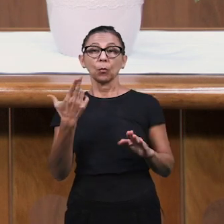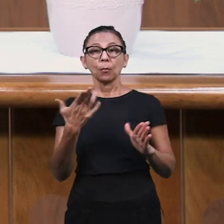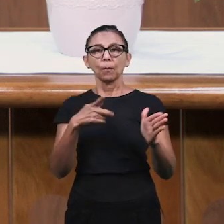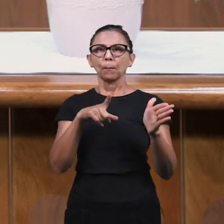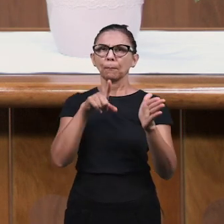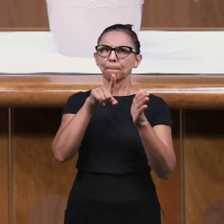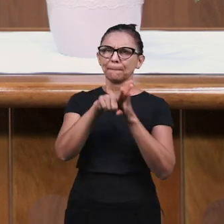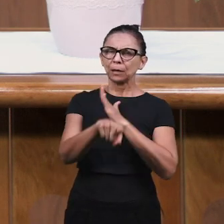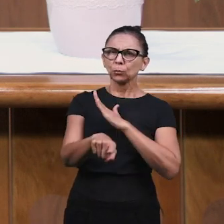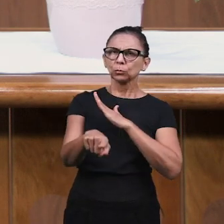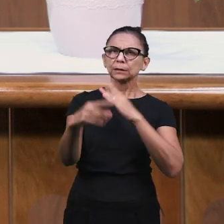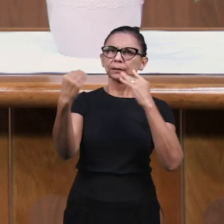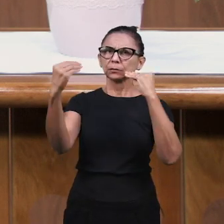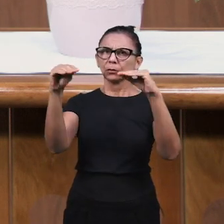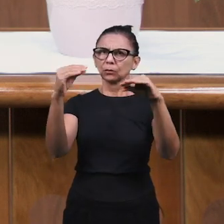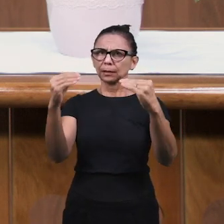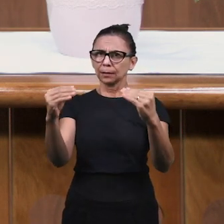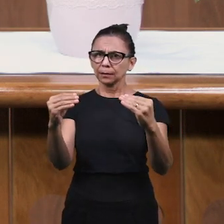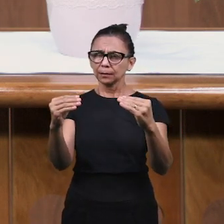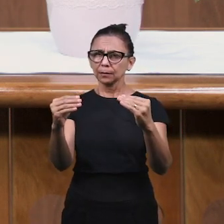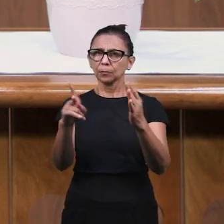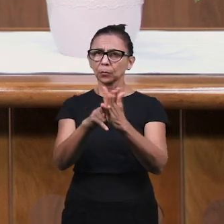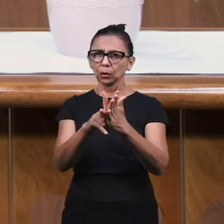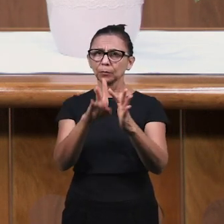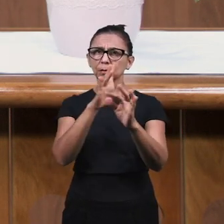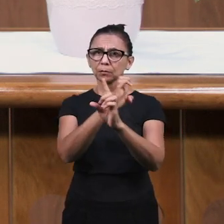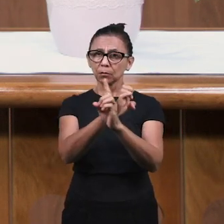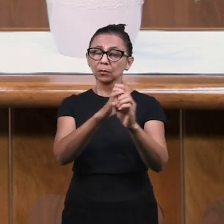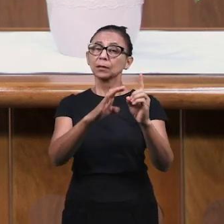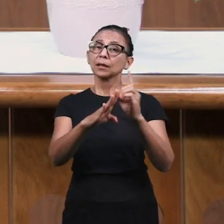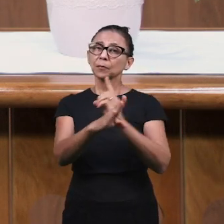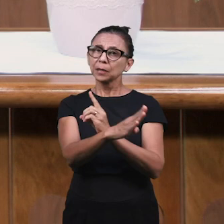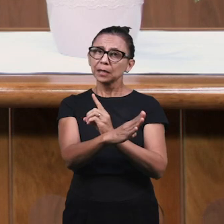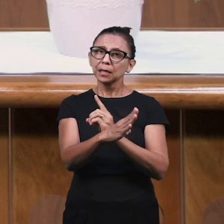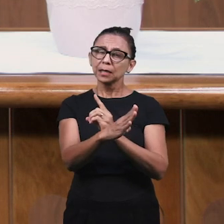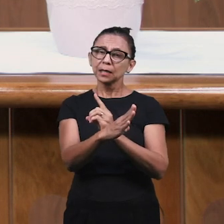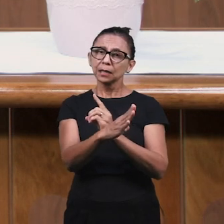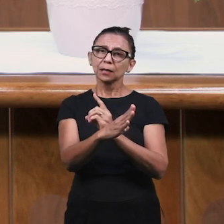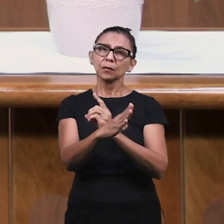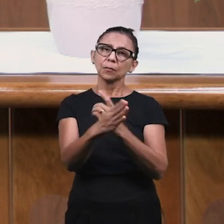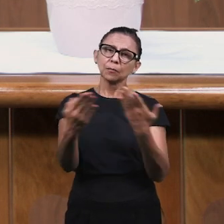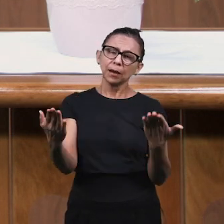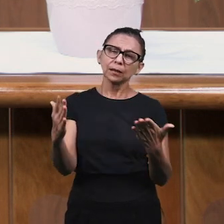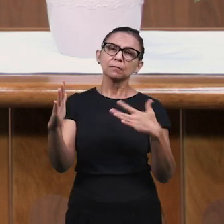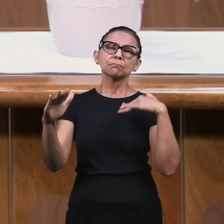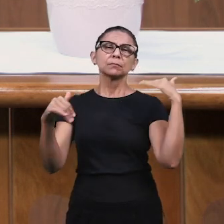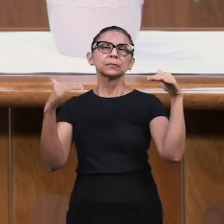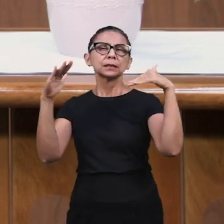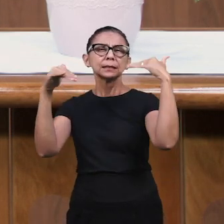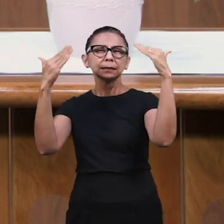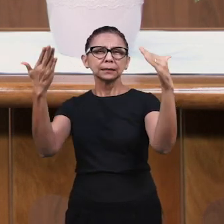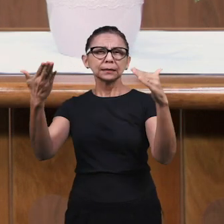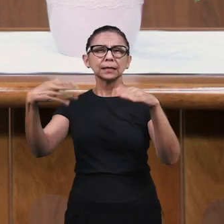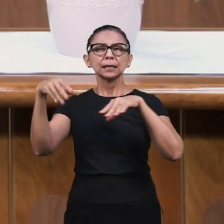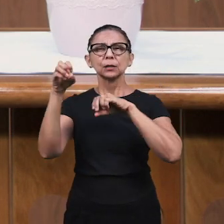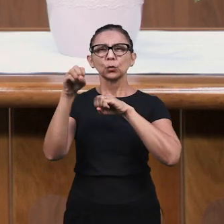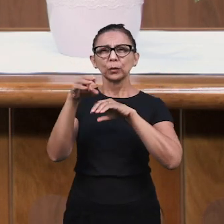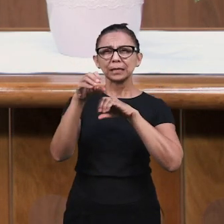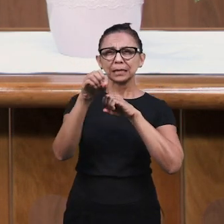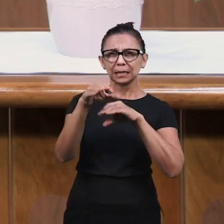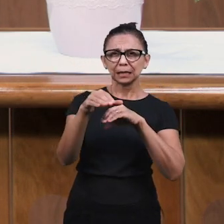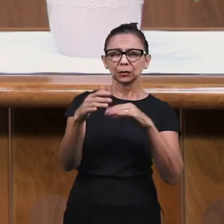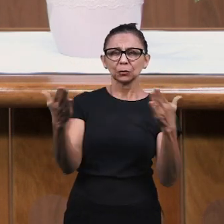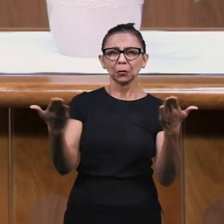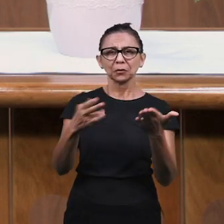perguntas, que foram trazidas na Escola Bíblica Dominical para ampliar, para que nós possamos reforçar o ensino que foi